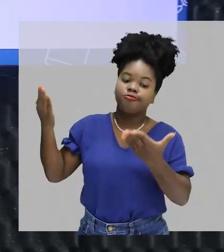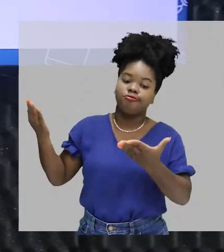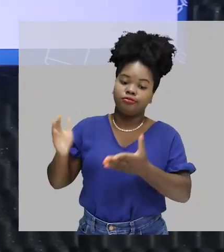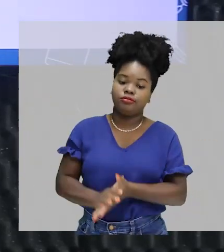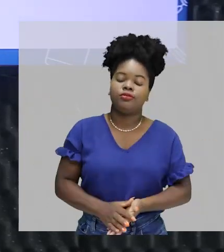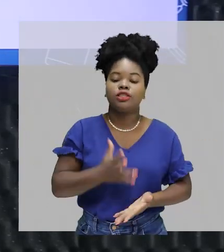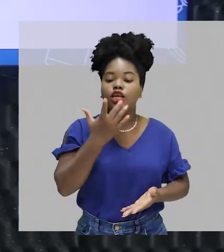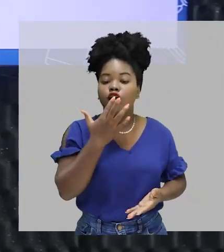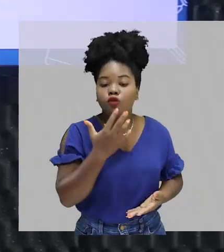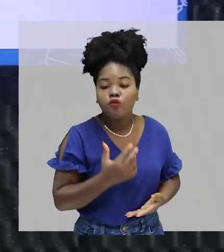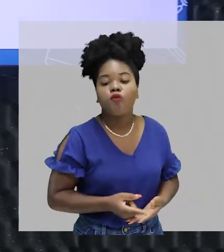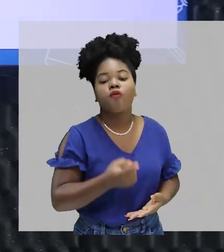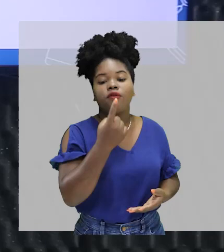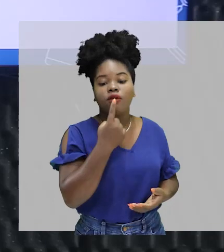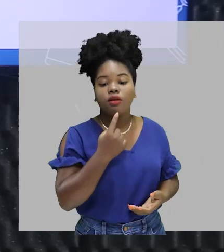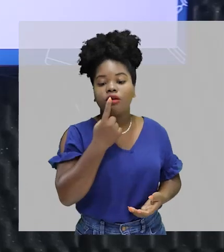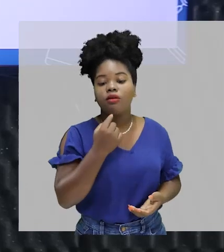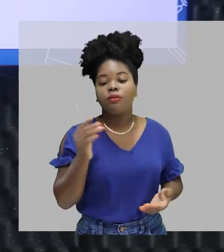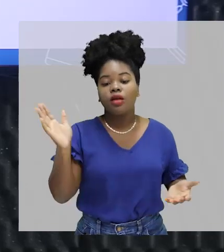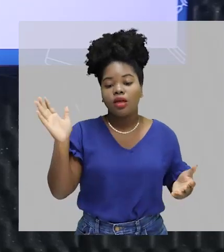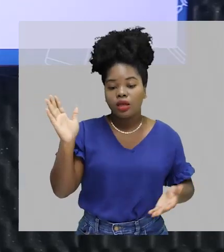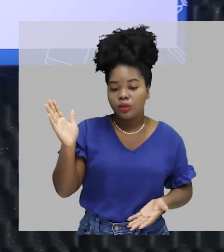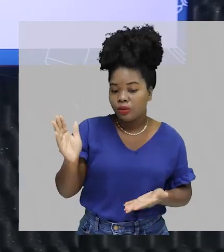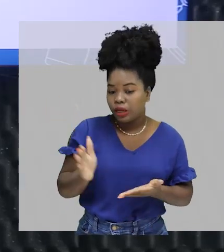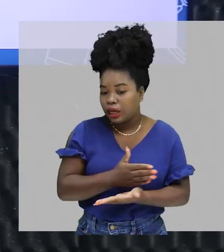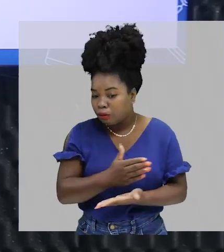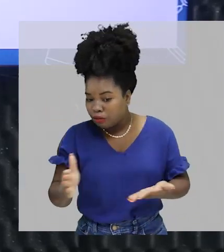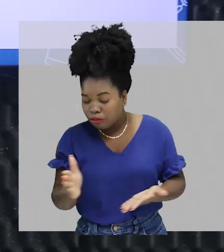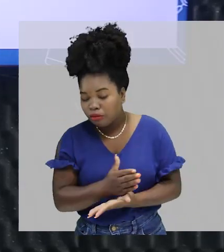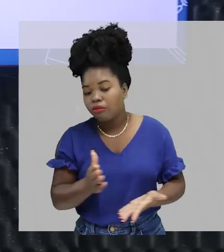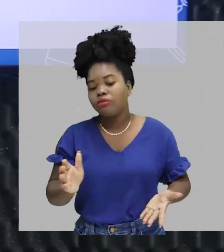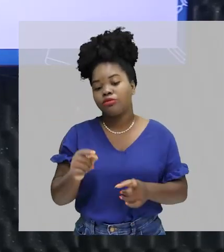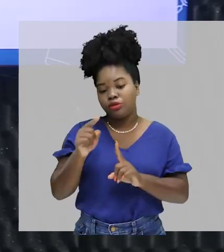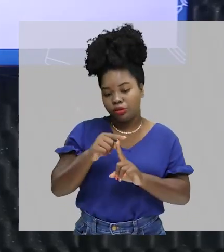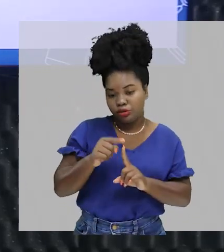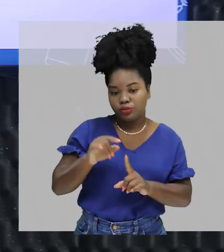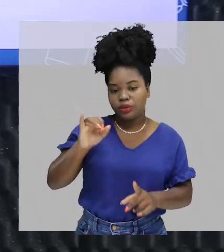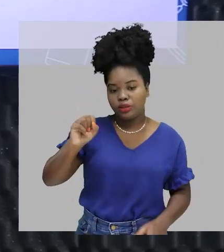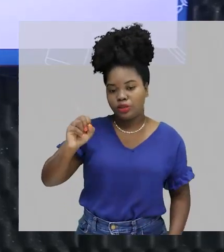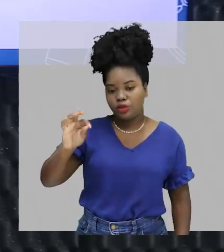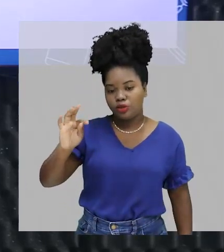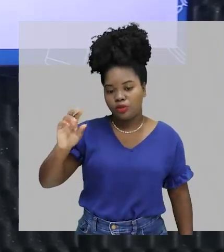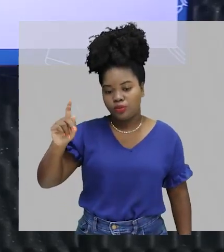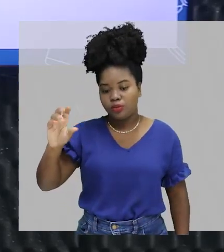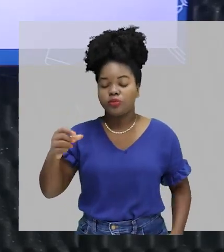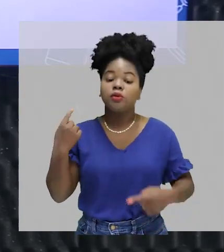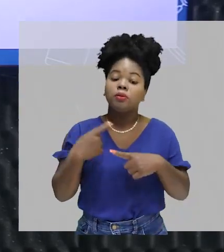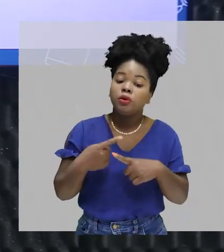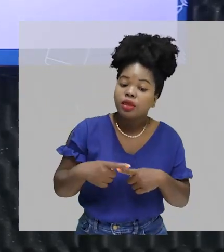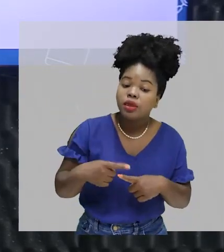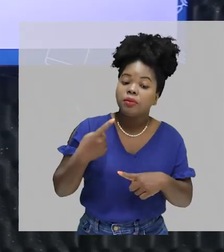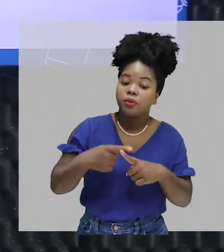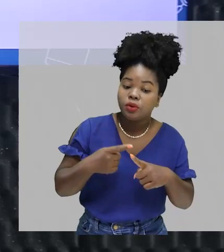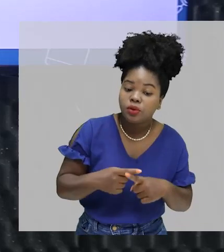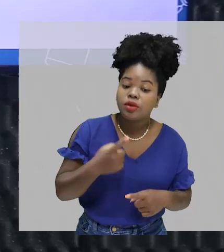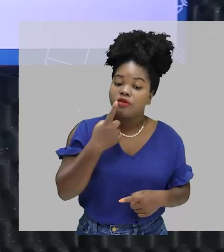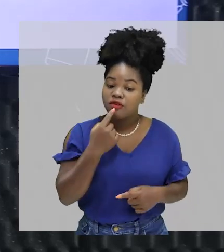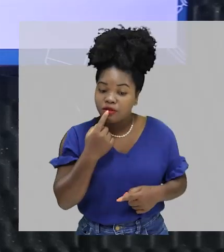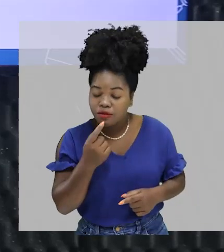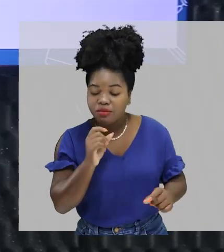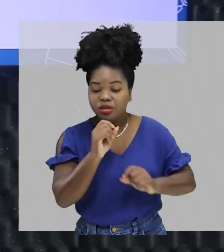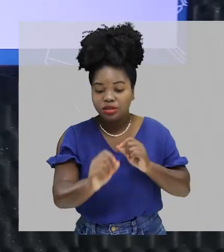em vermelho, né, alguns isótopos. Por quê? Porque esses que estão em vermelho